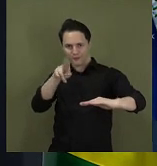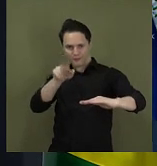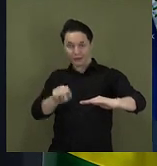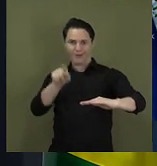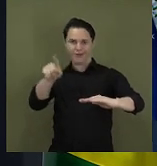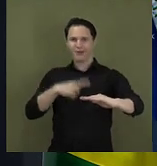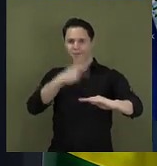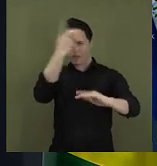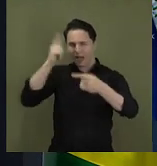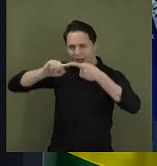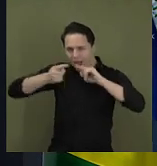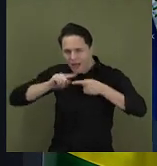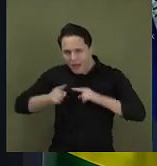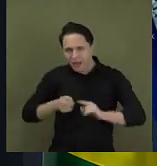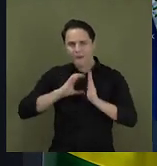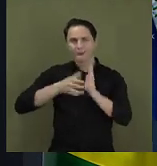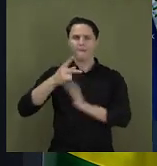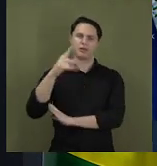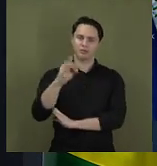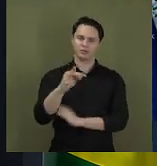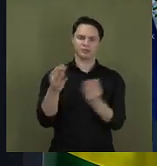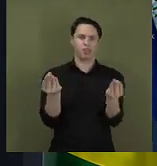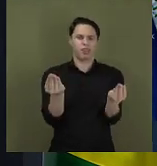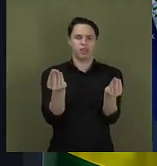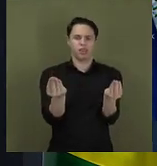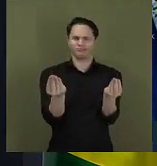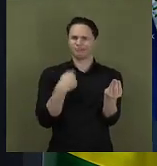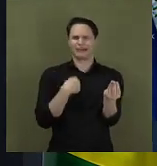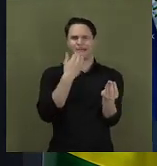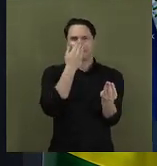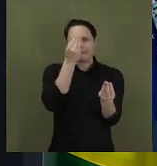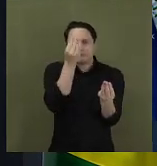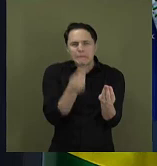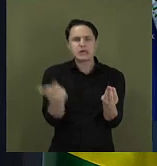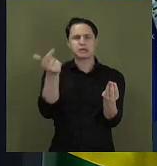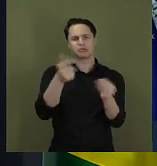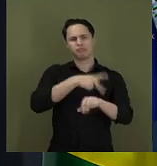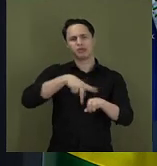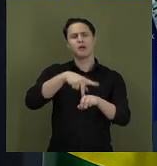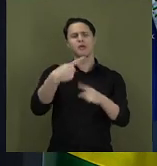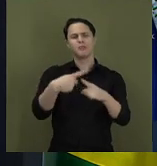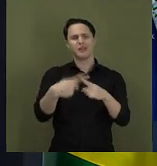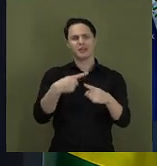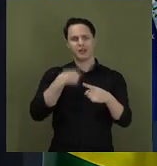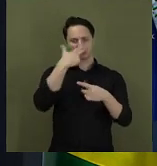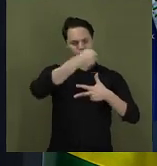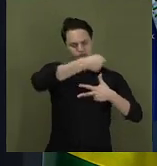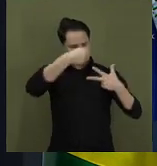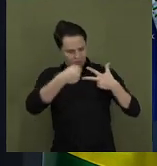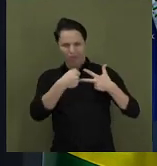PT. Nada pode ser mais degradante para um país, pois trata-se da institucionalização